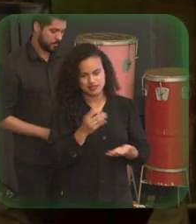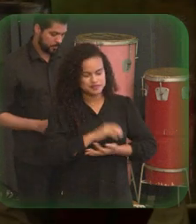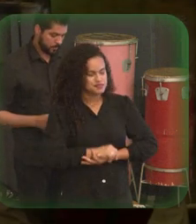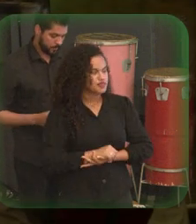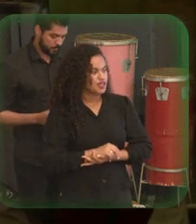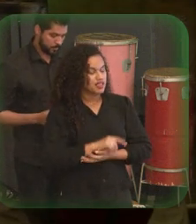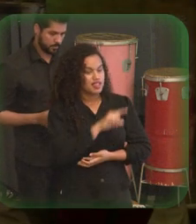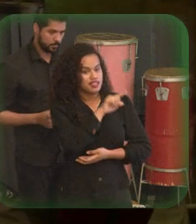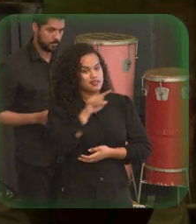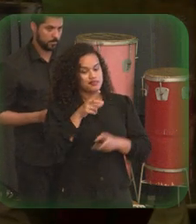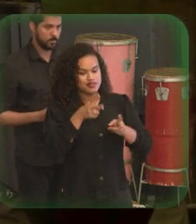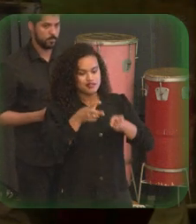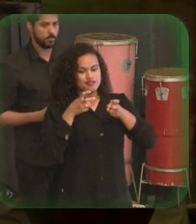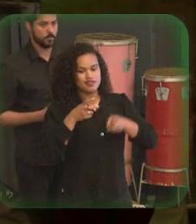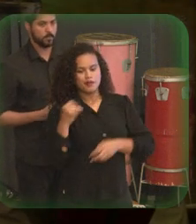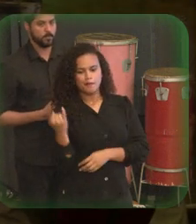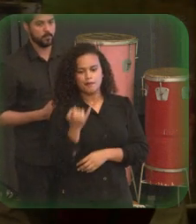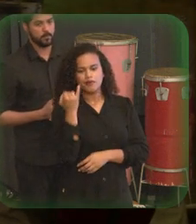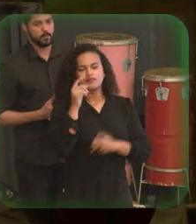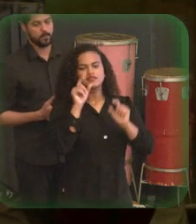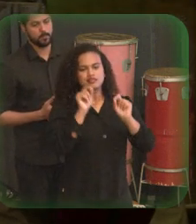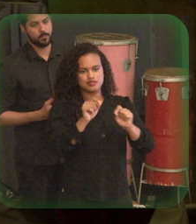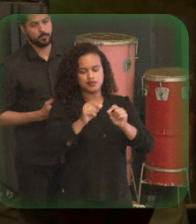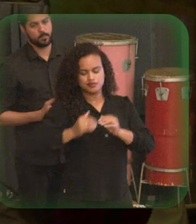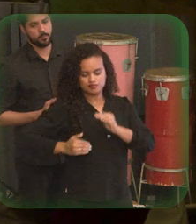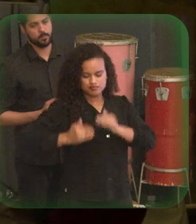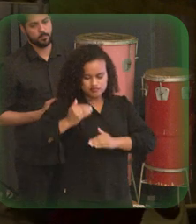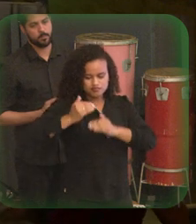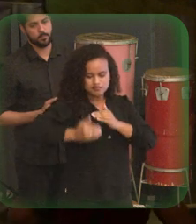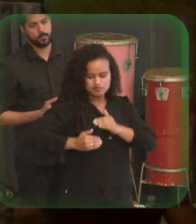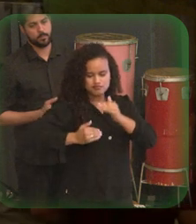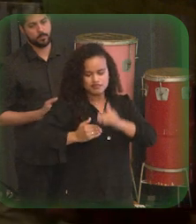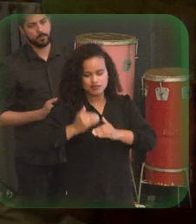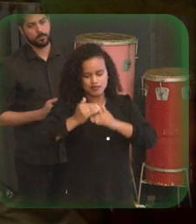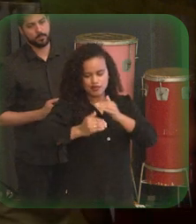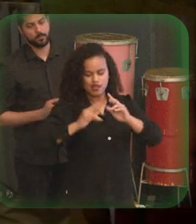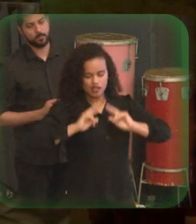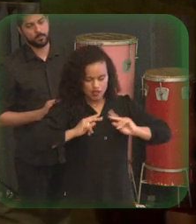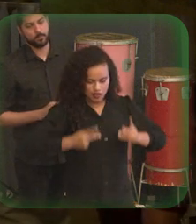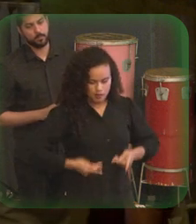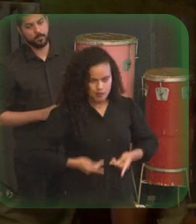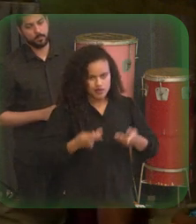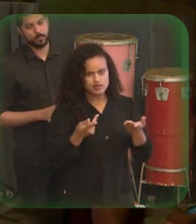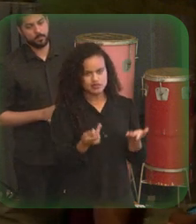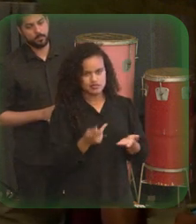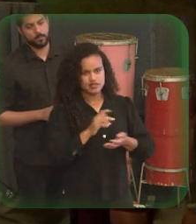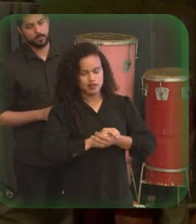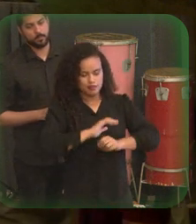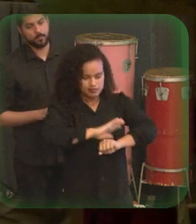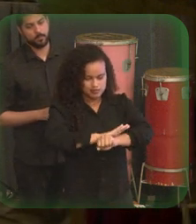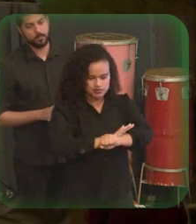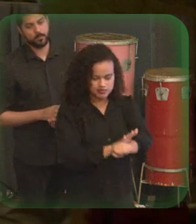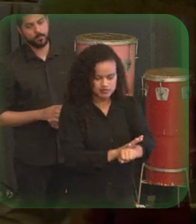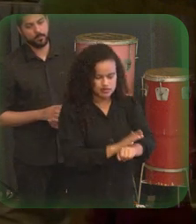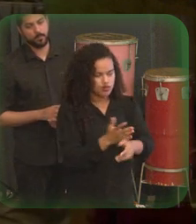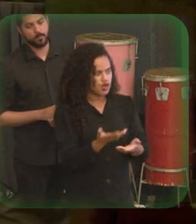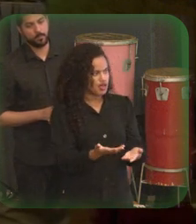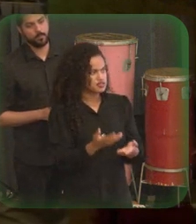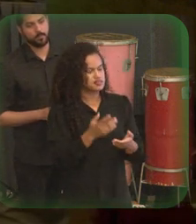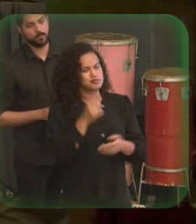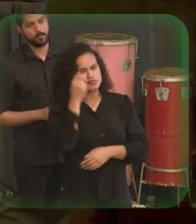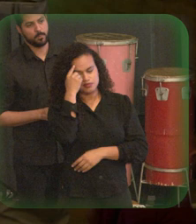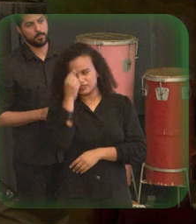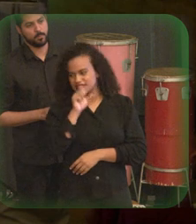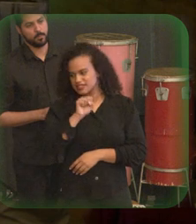Então vejam como é importante esse processo que nós estamos chamando de humanização, para a gente pensar o racismo, para a gente pensar o sexismo,